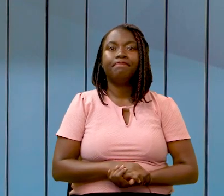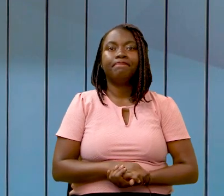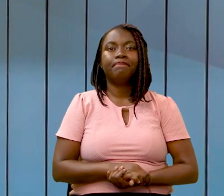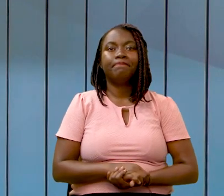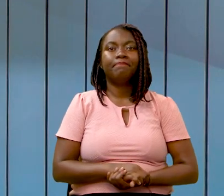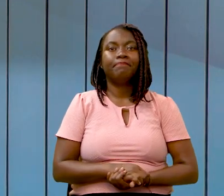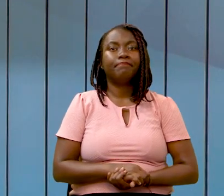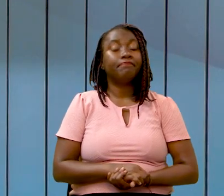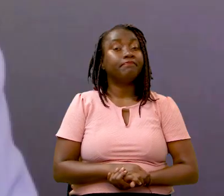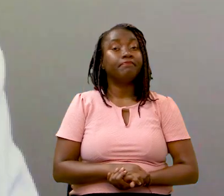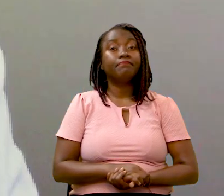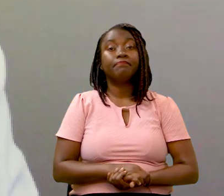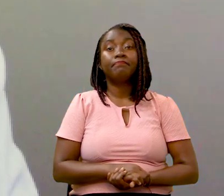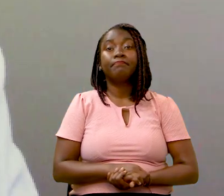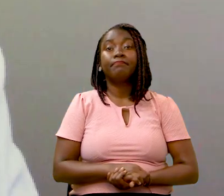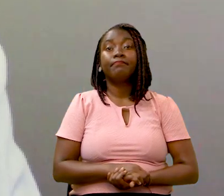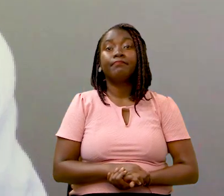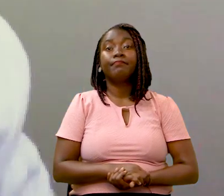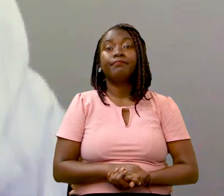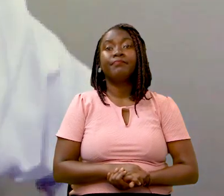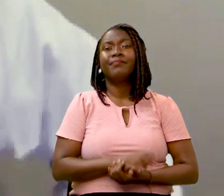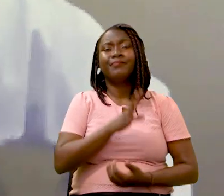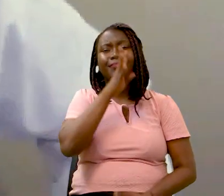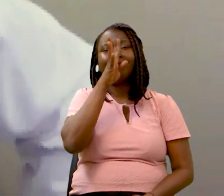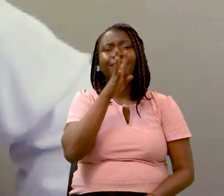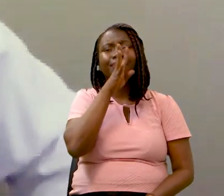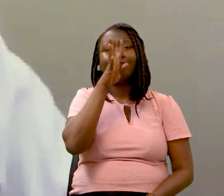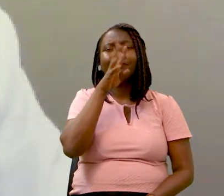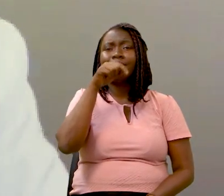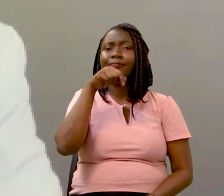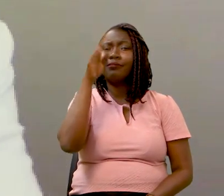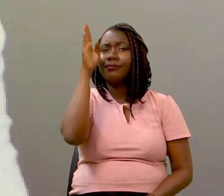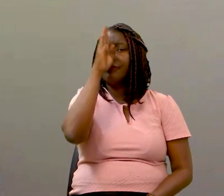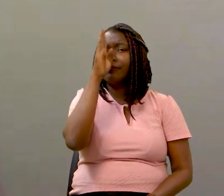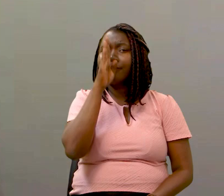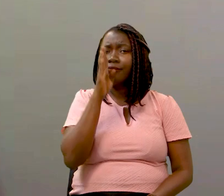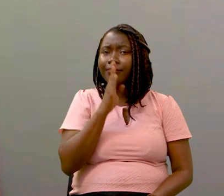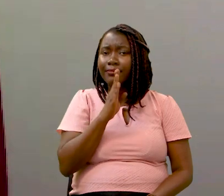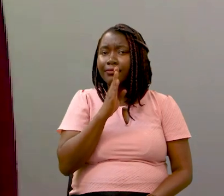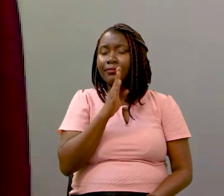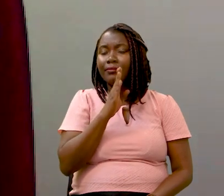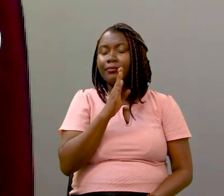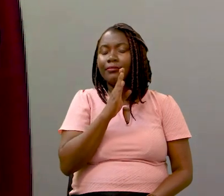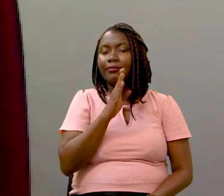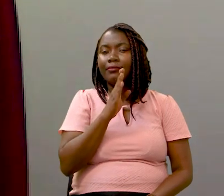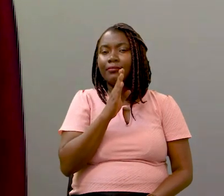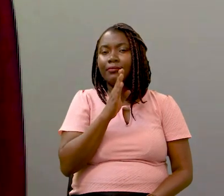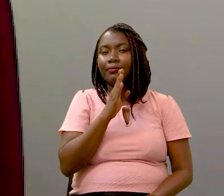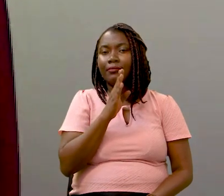relação? Não, isso não tem relação. Isso é mito, né? Aqui no Brasil, a gente